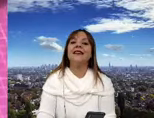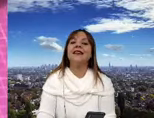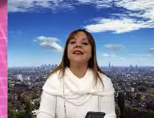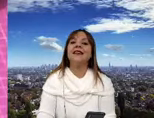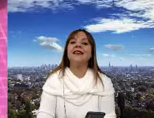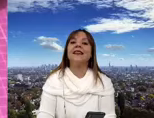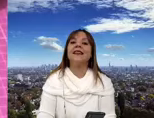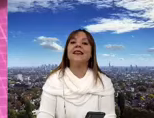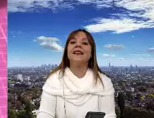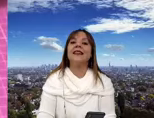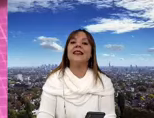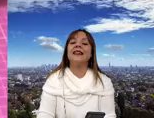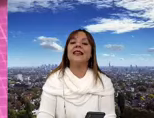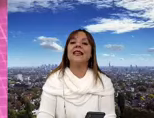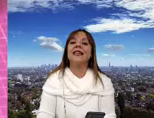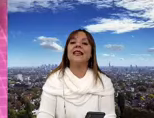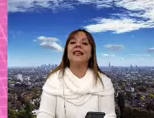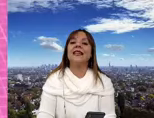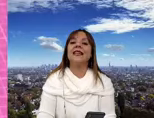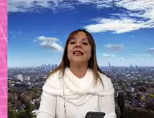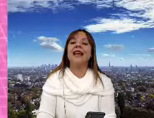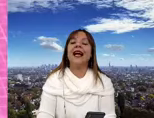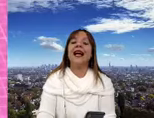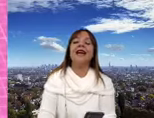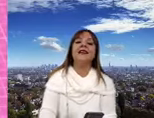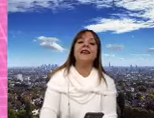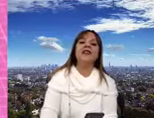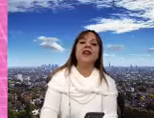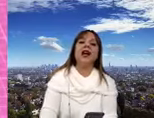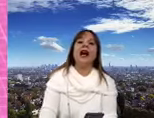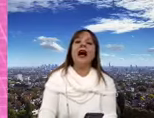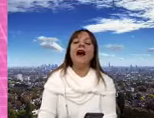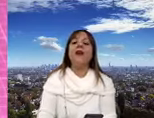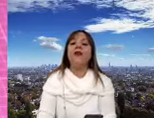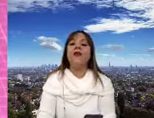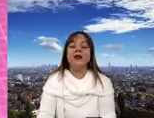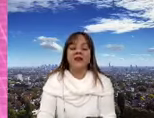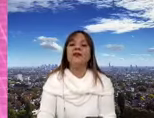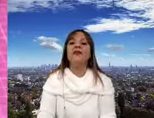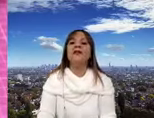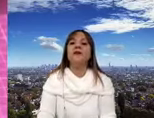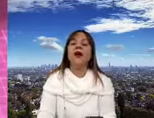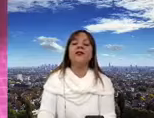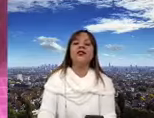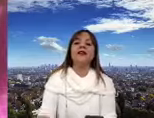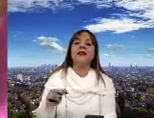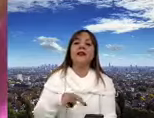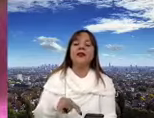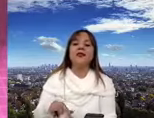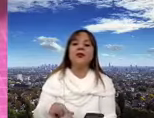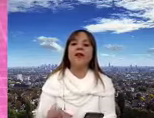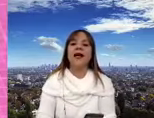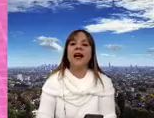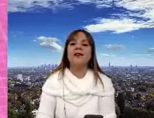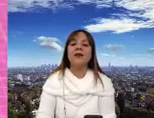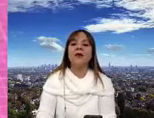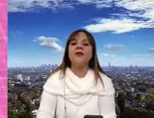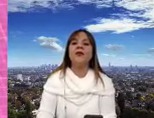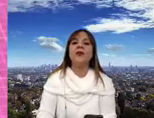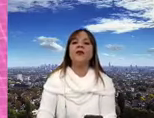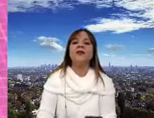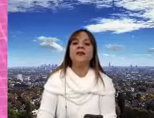dar diferença na hora que a gente for montar. Ah, entendi. Ah, o Stephanie, os moldes já estão aqui nos comentários, tá bom? Os moldes